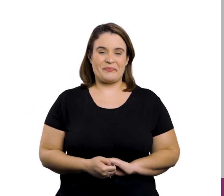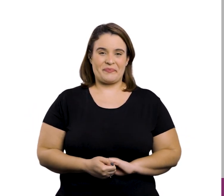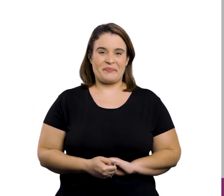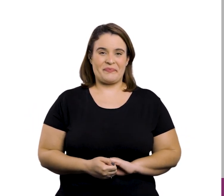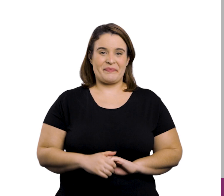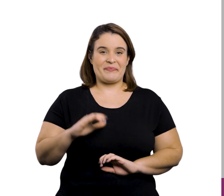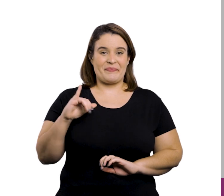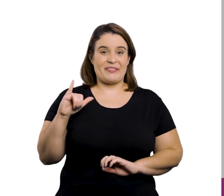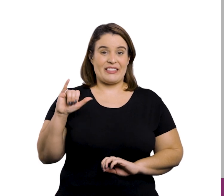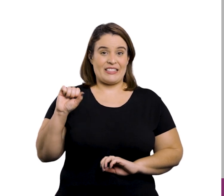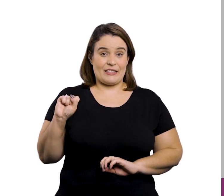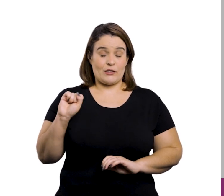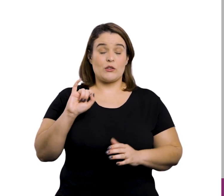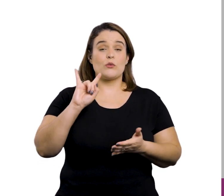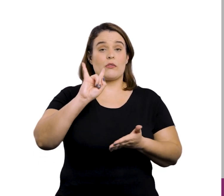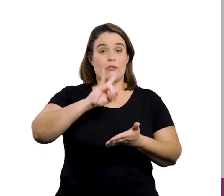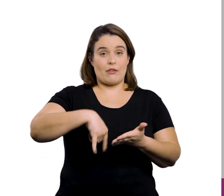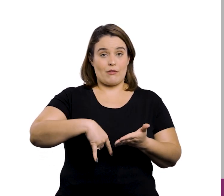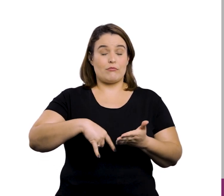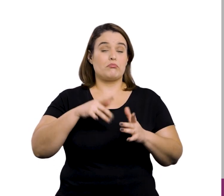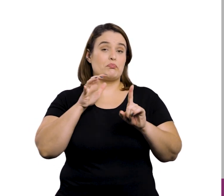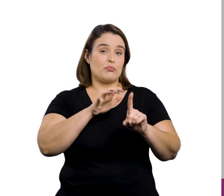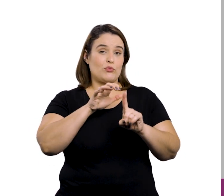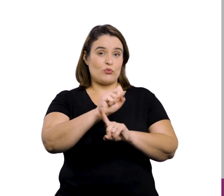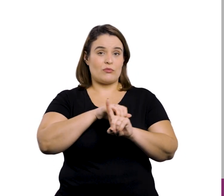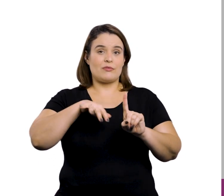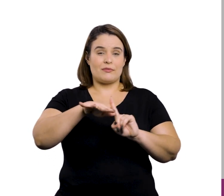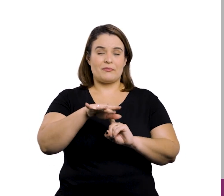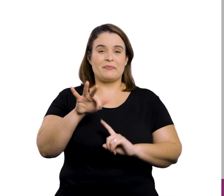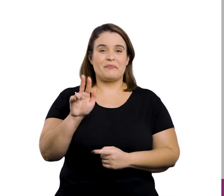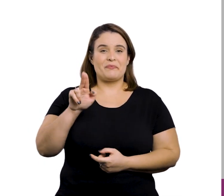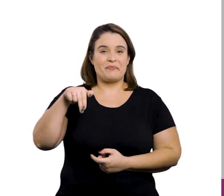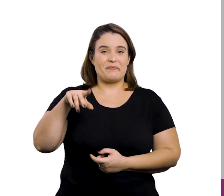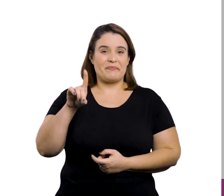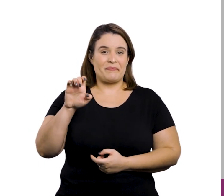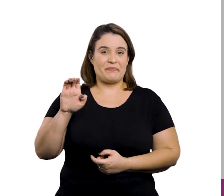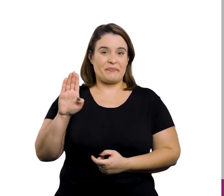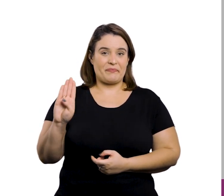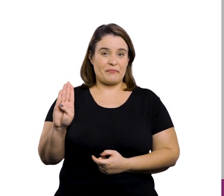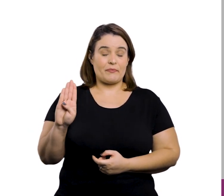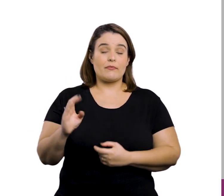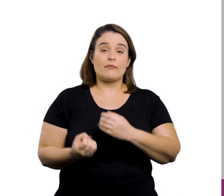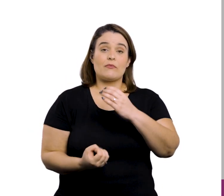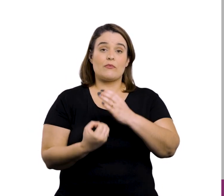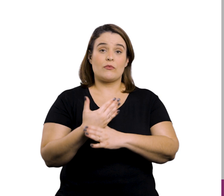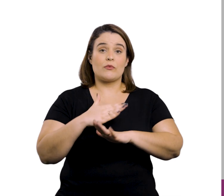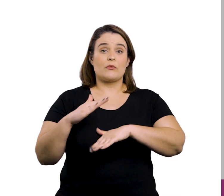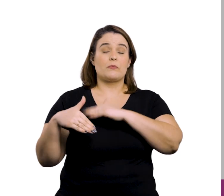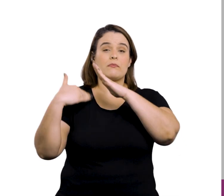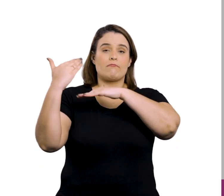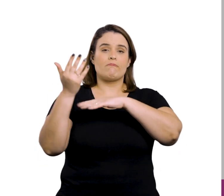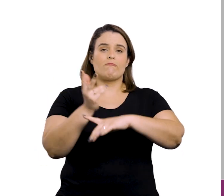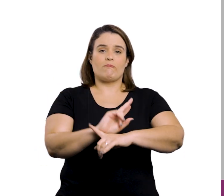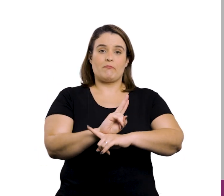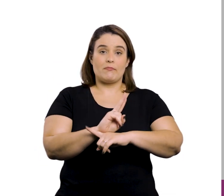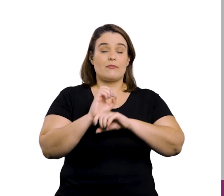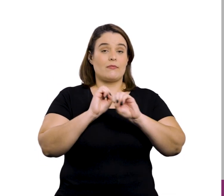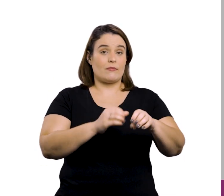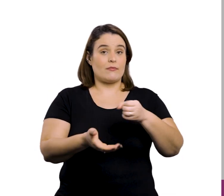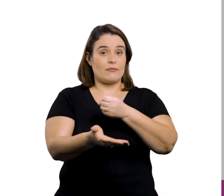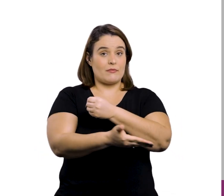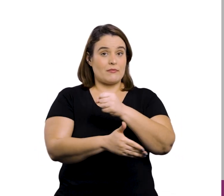manual. CIS – Contrato de Impacto Social. Fundeb – Fundo de Desenvolvimento